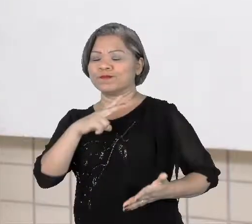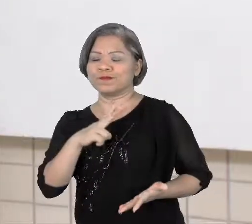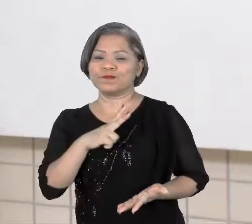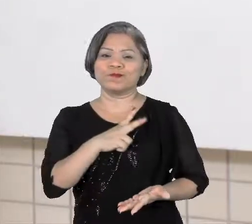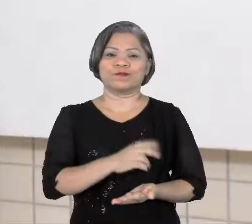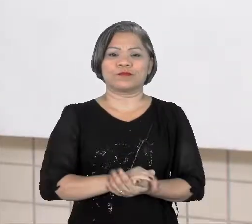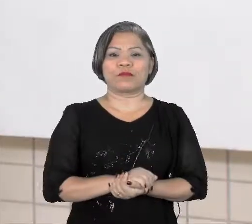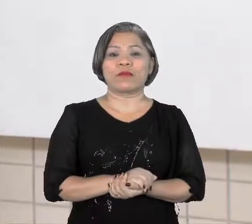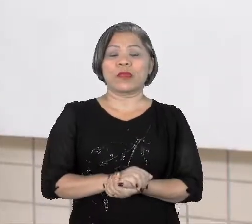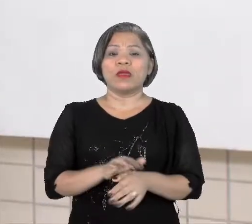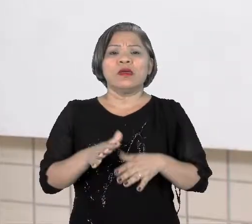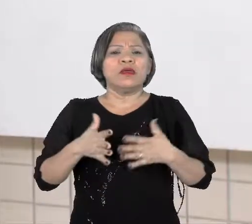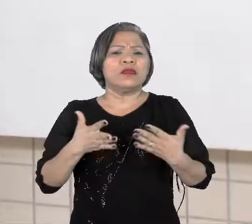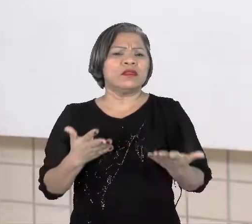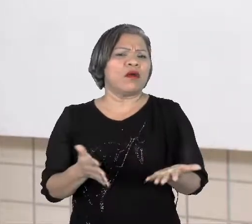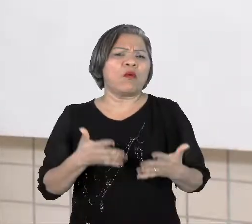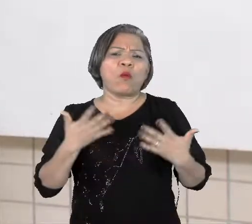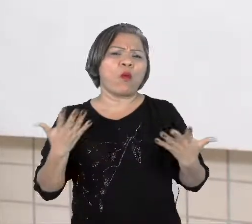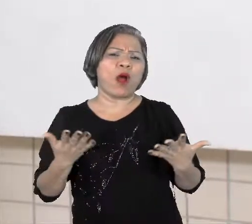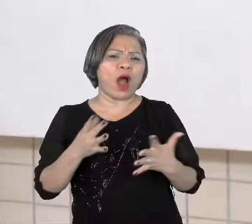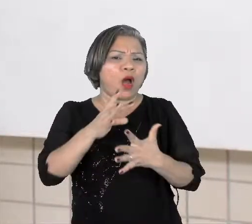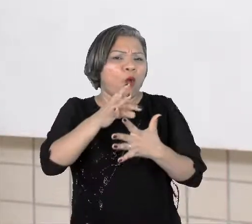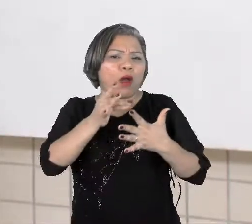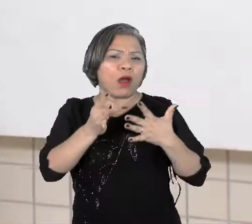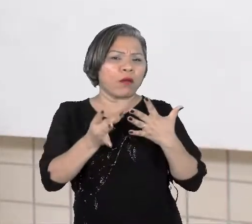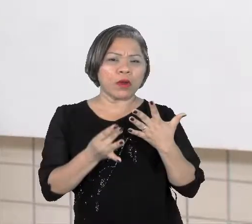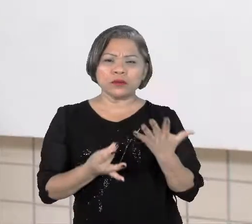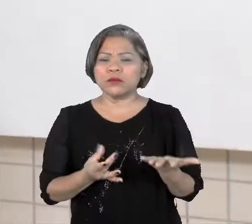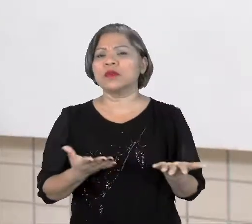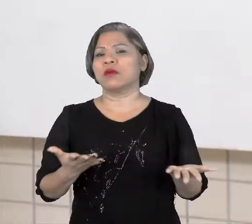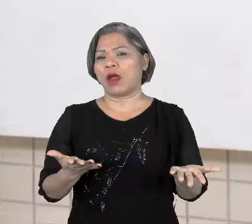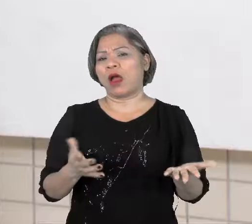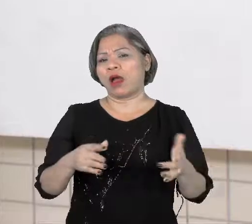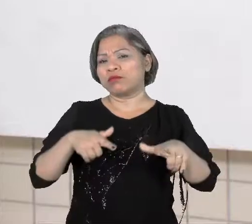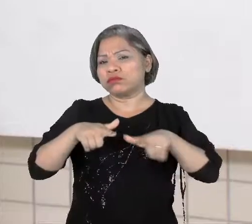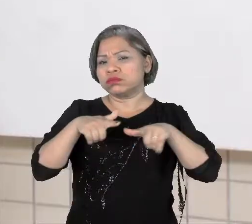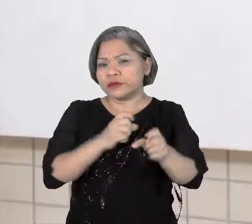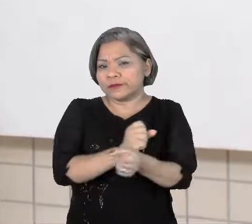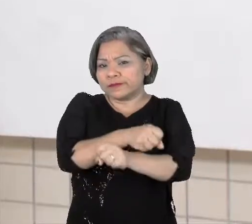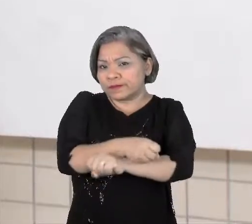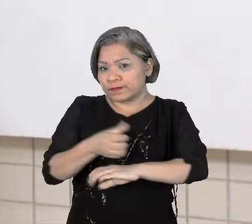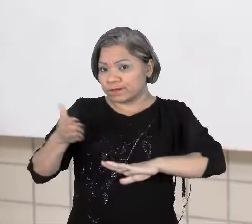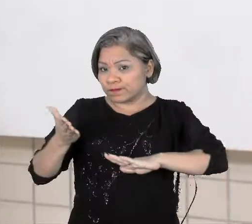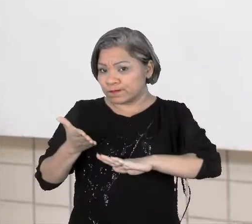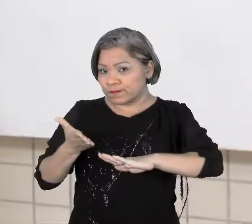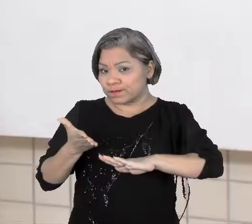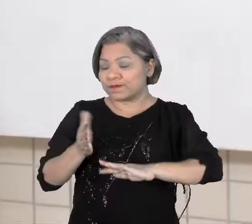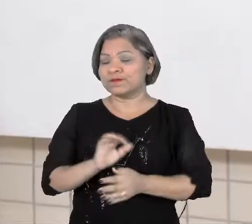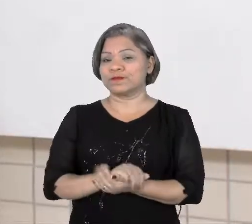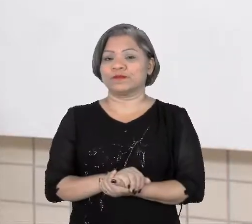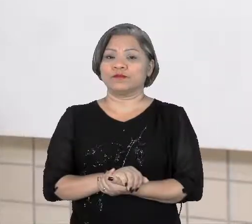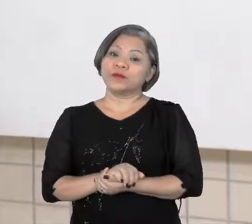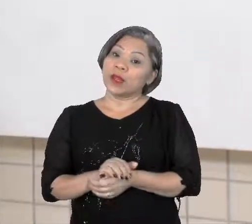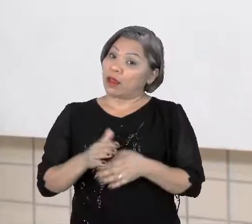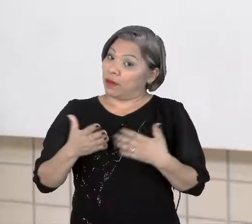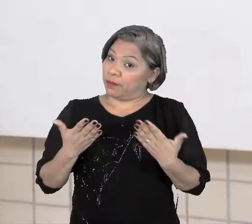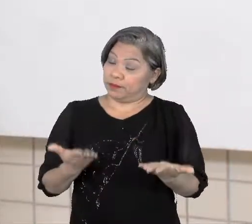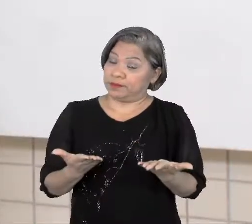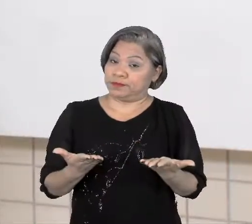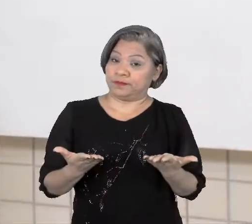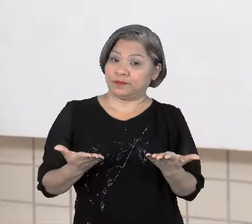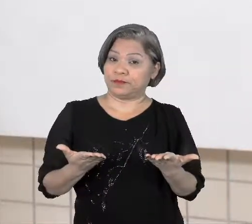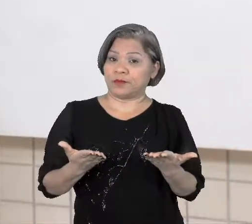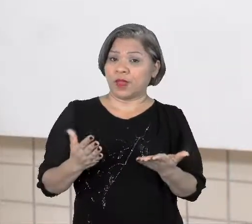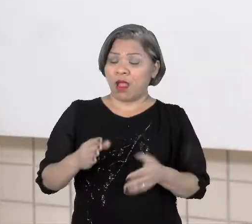Então, professor, quais seriam essas particularidades desse trabalho escravo contemporâneo? Bom, uma das